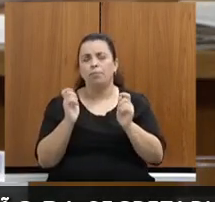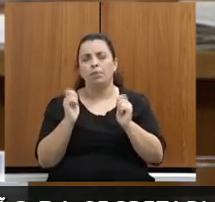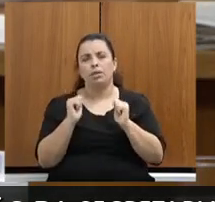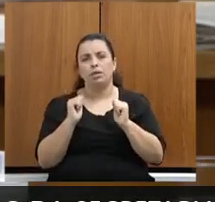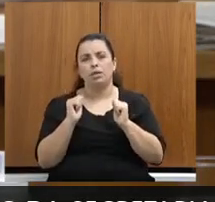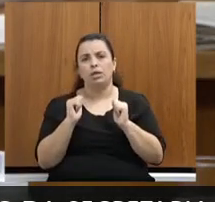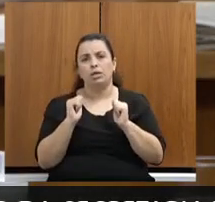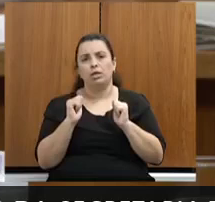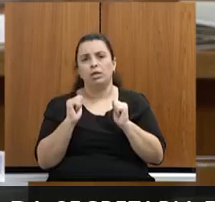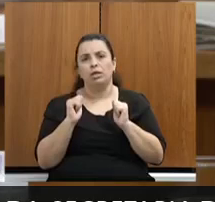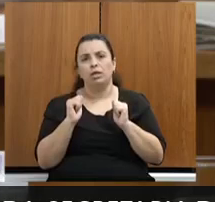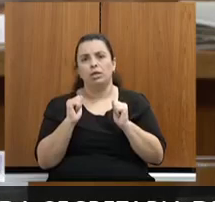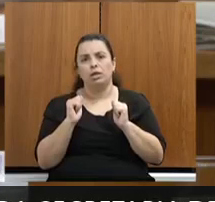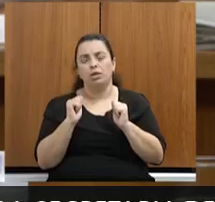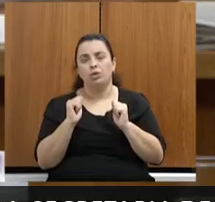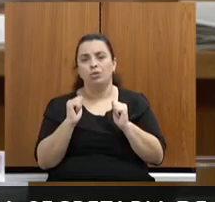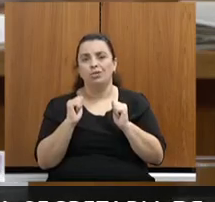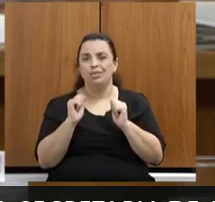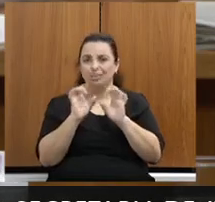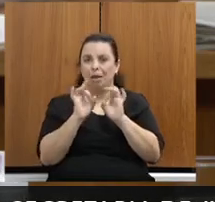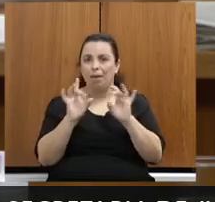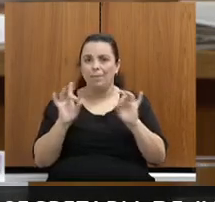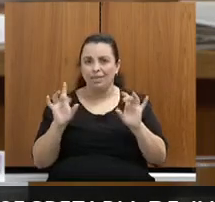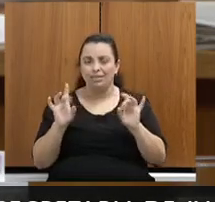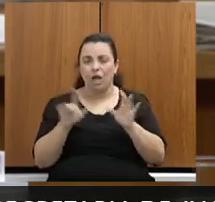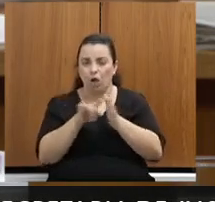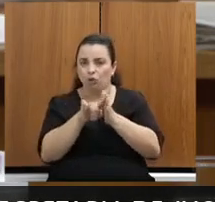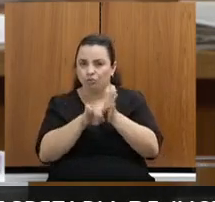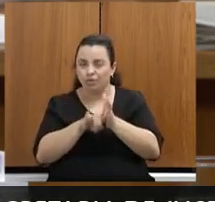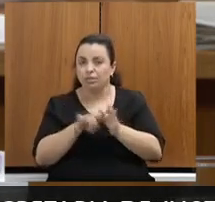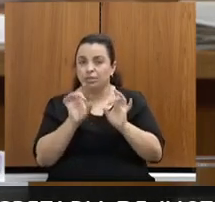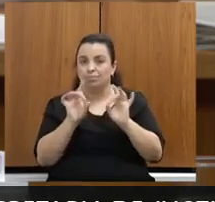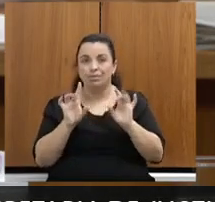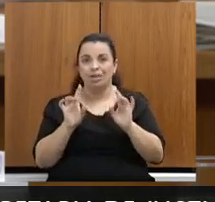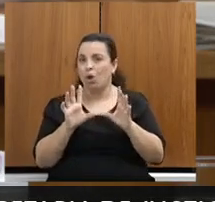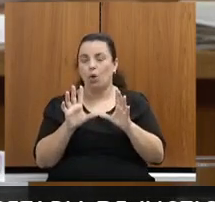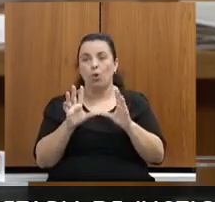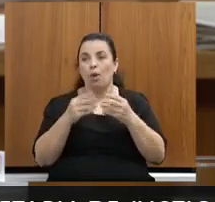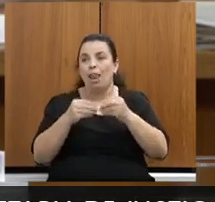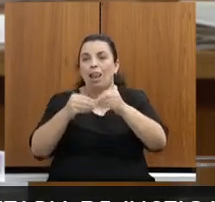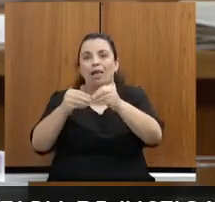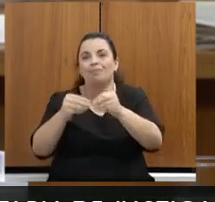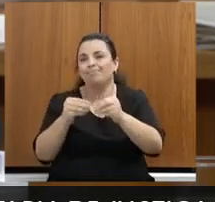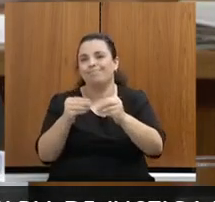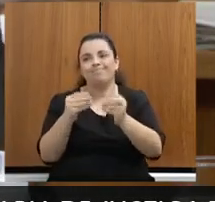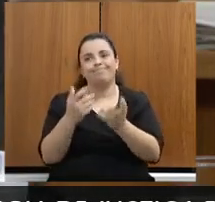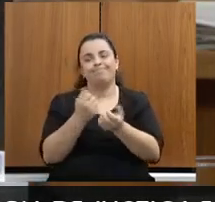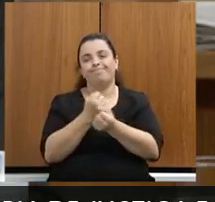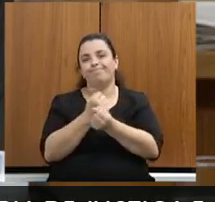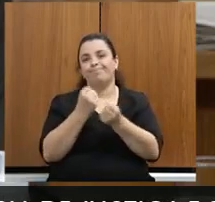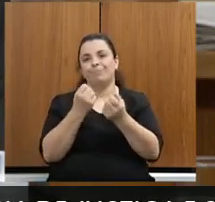nossa próximos recursos especiais a gente não tem condição de fazer então é